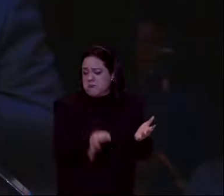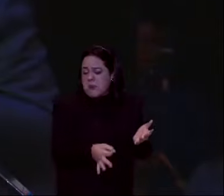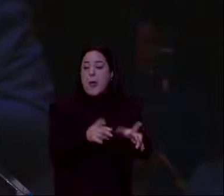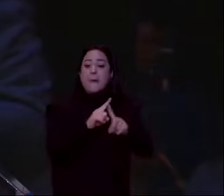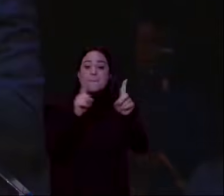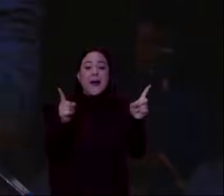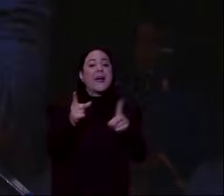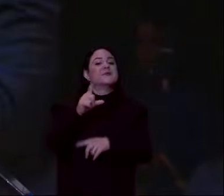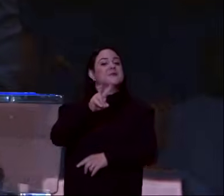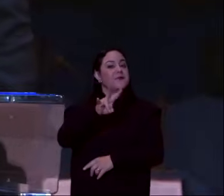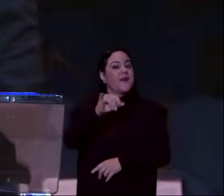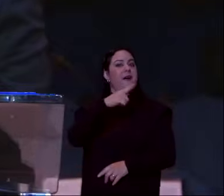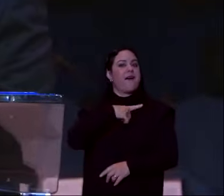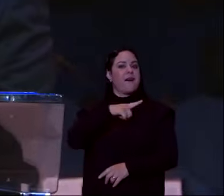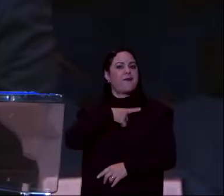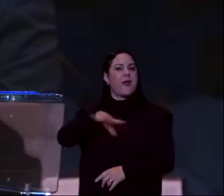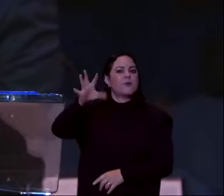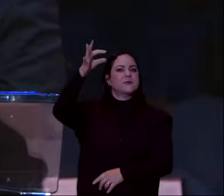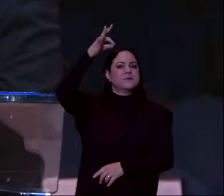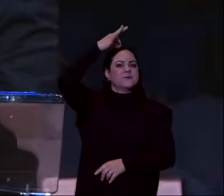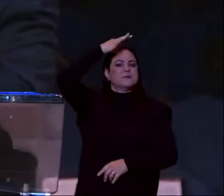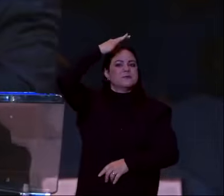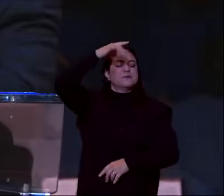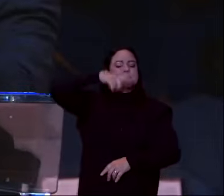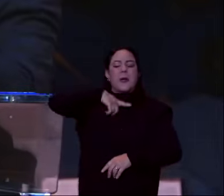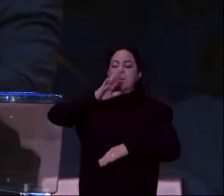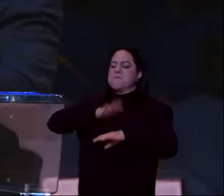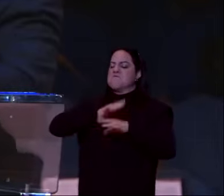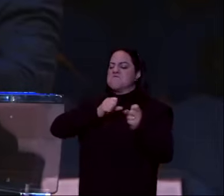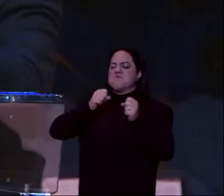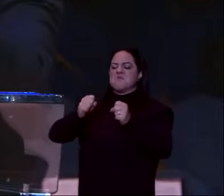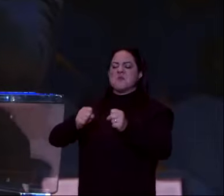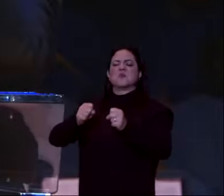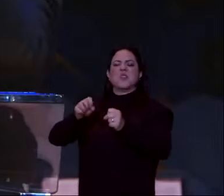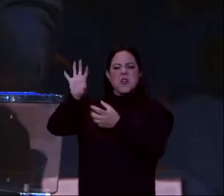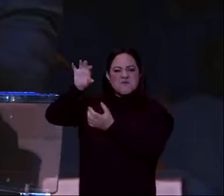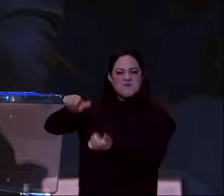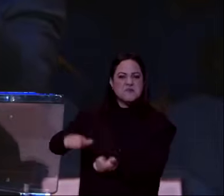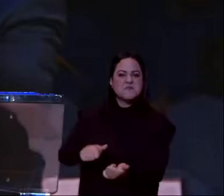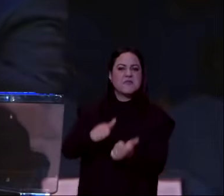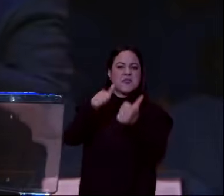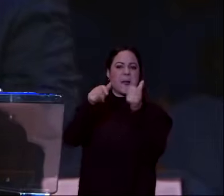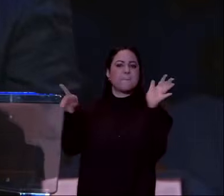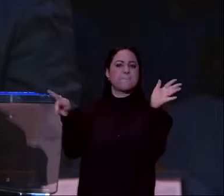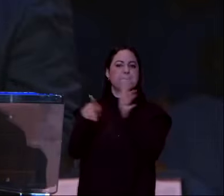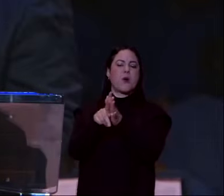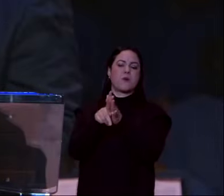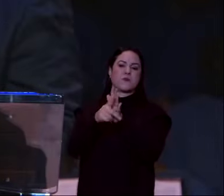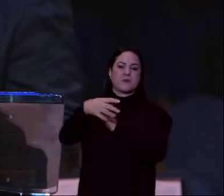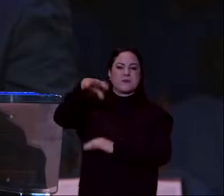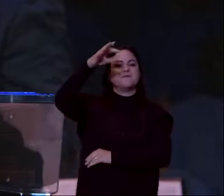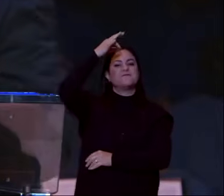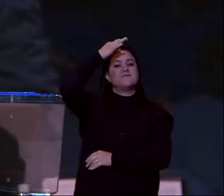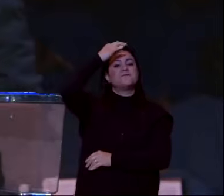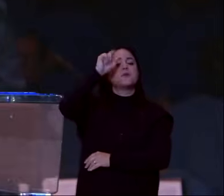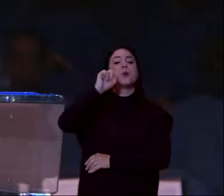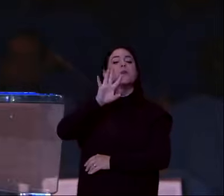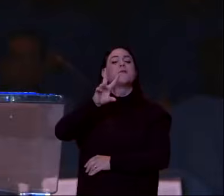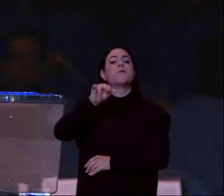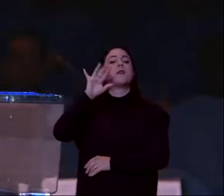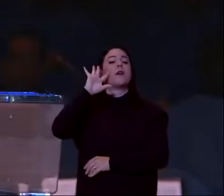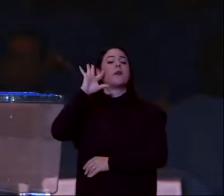um que é mais poderoso do que eu, que vai batizar com o Espírito Santo. E o que